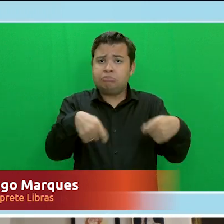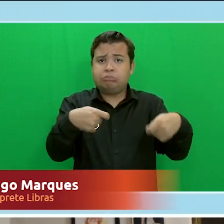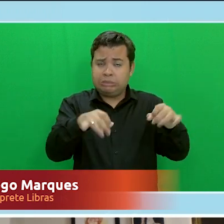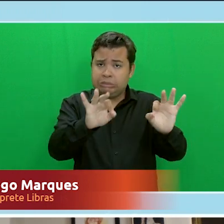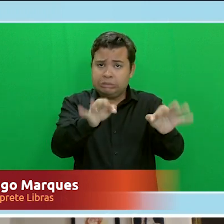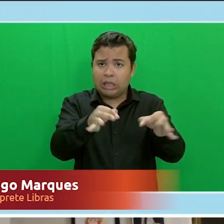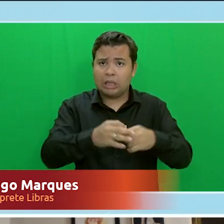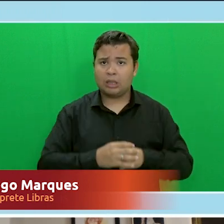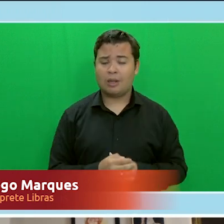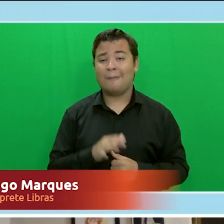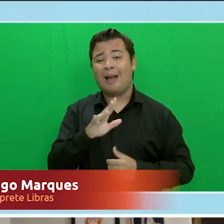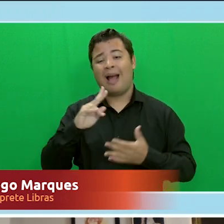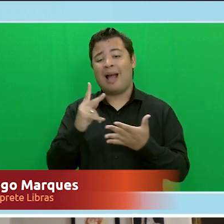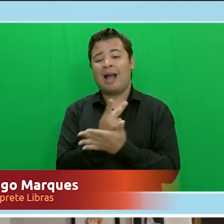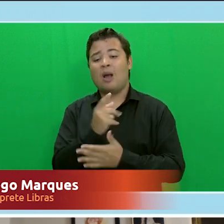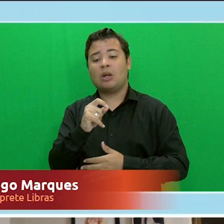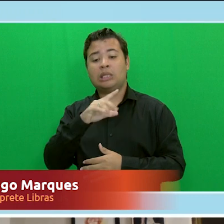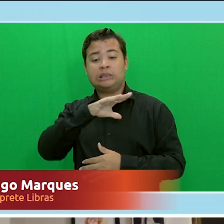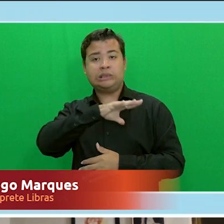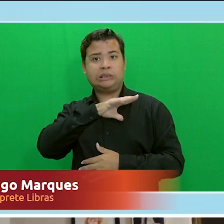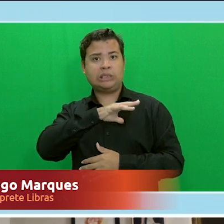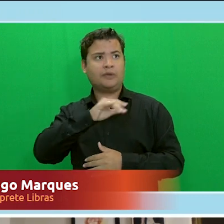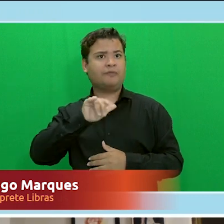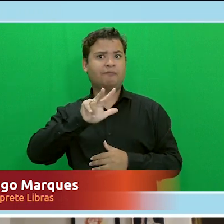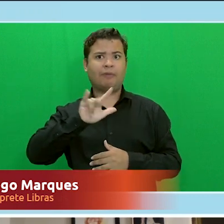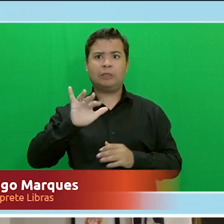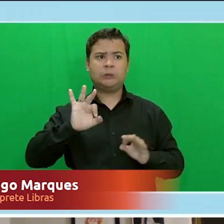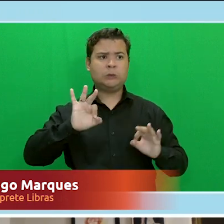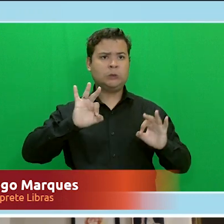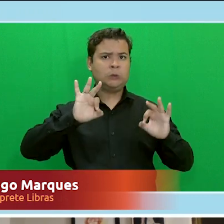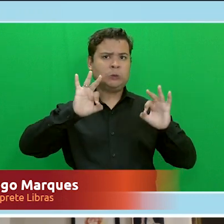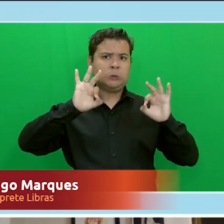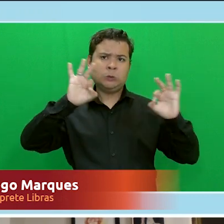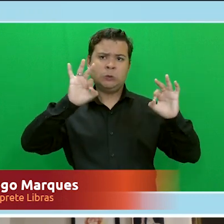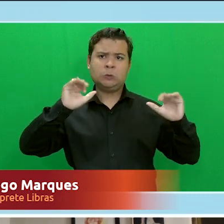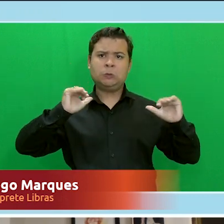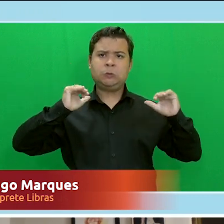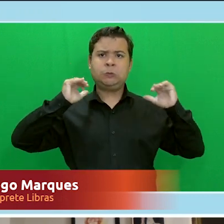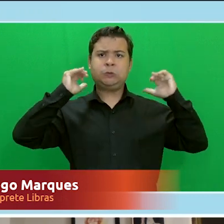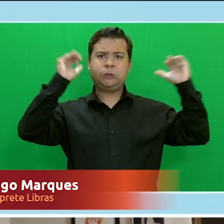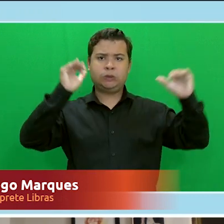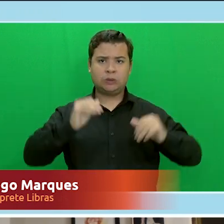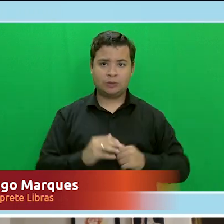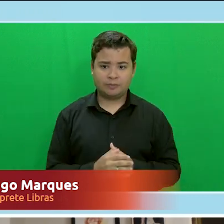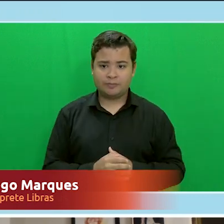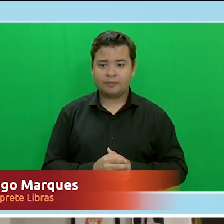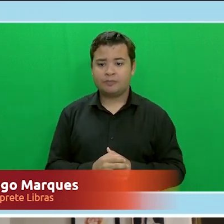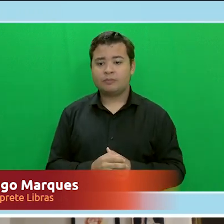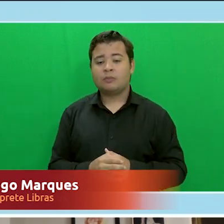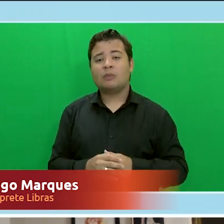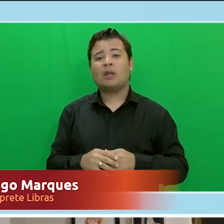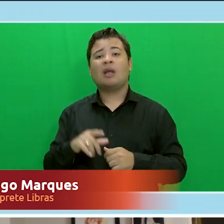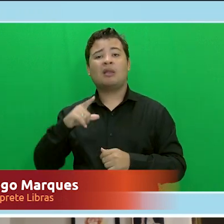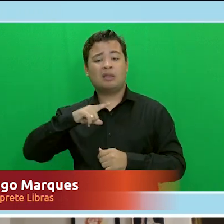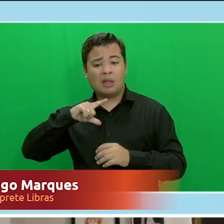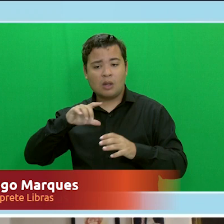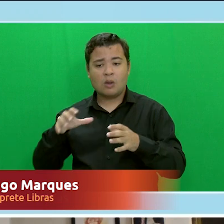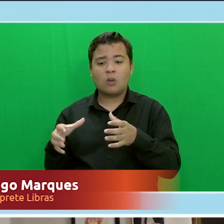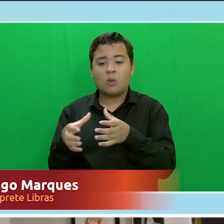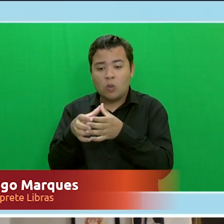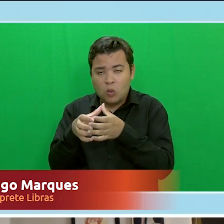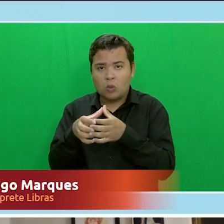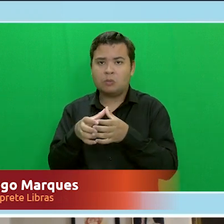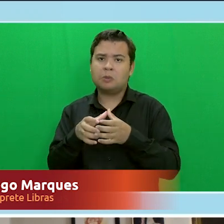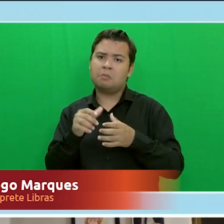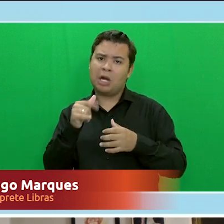vai acontecer? O centro vai passar a ter um certo glamour, uma parte da elite da classe média